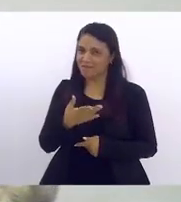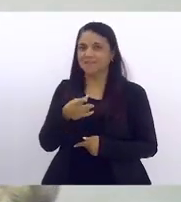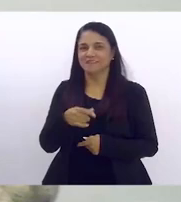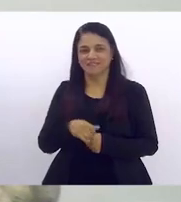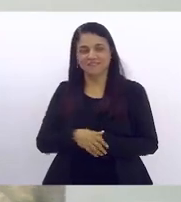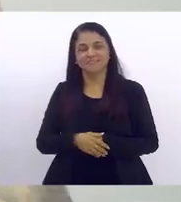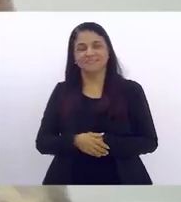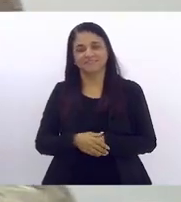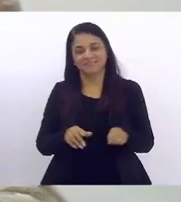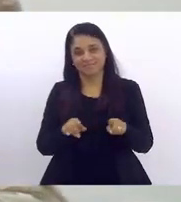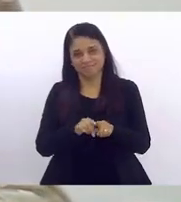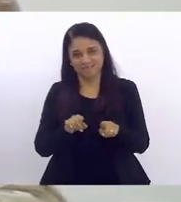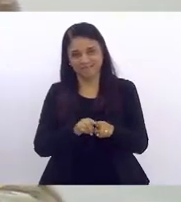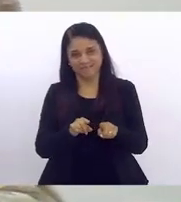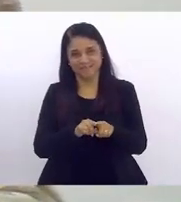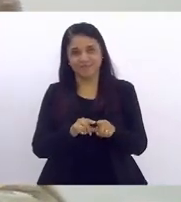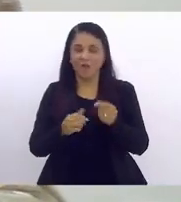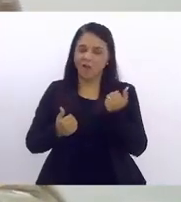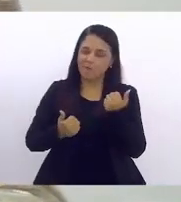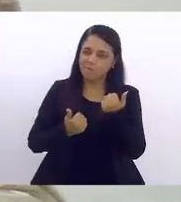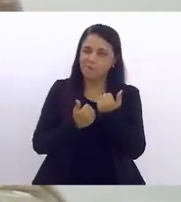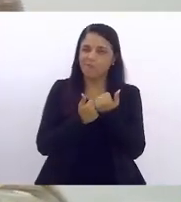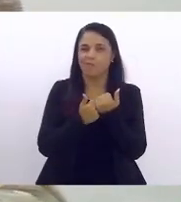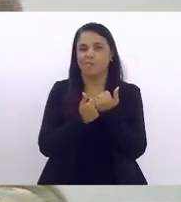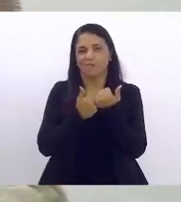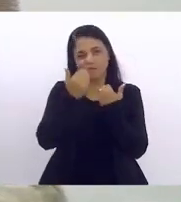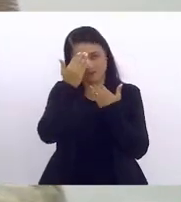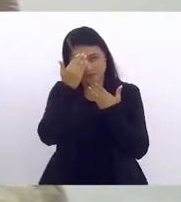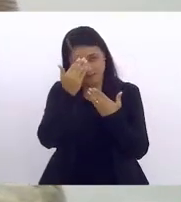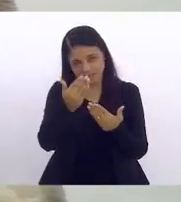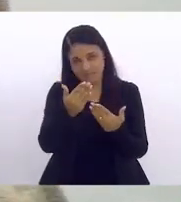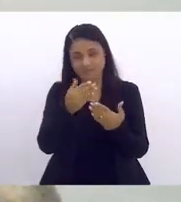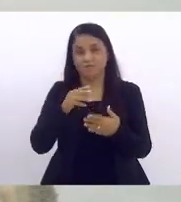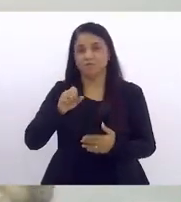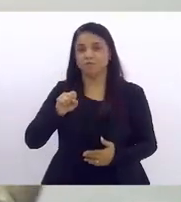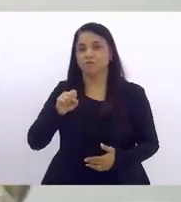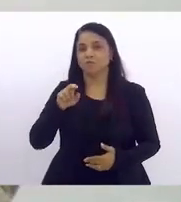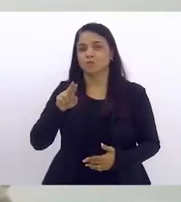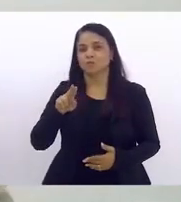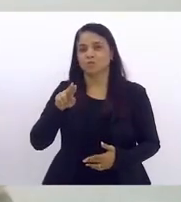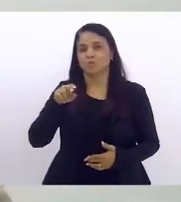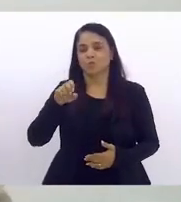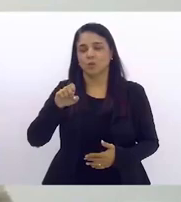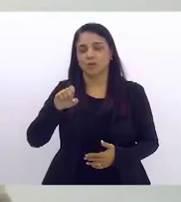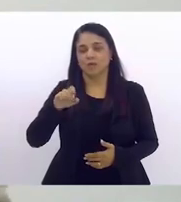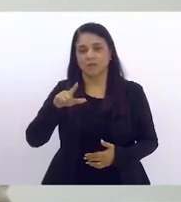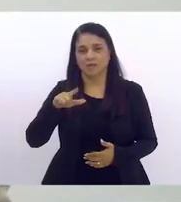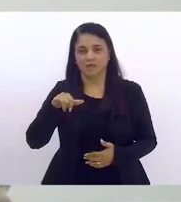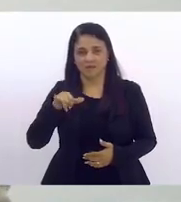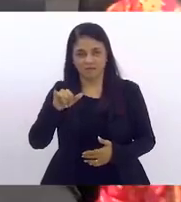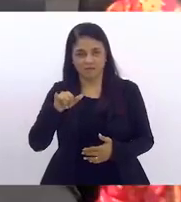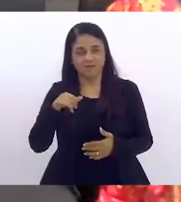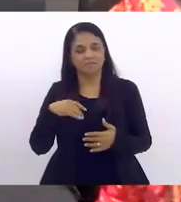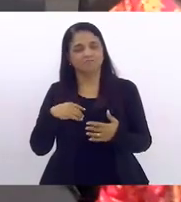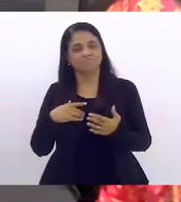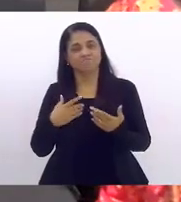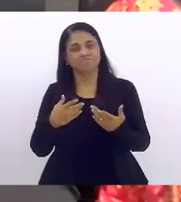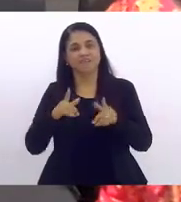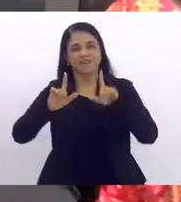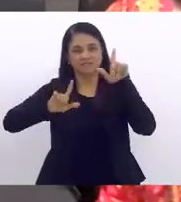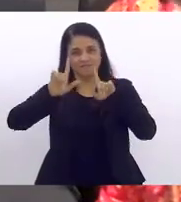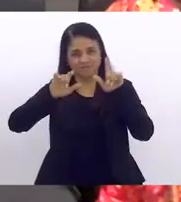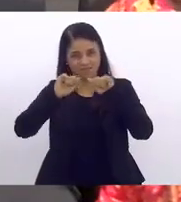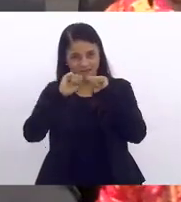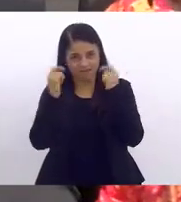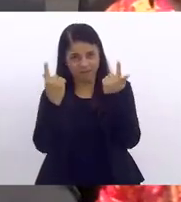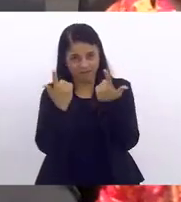também ao apoio da Sueli, ao apoio que a gente tem sempre aqui, a TV Alerj,